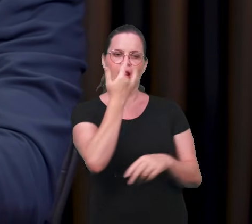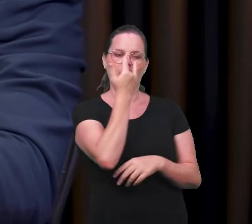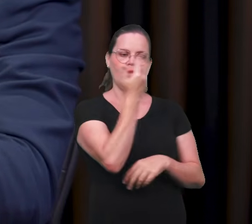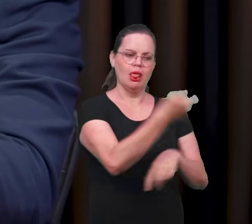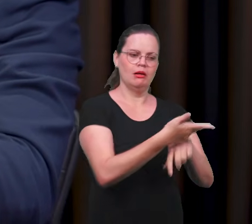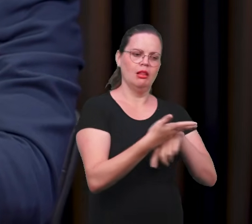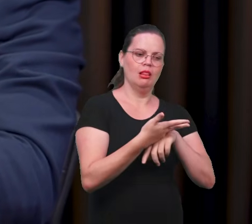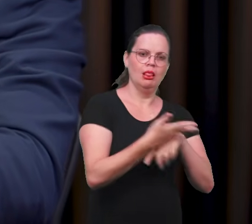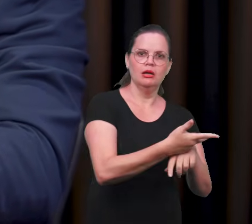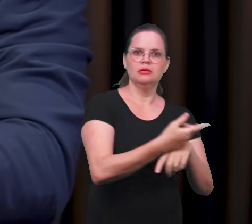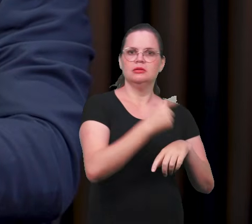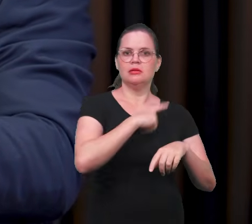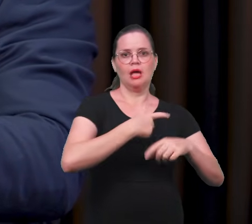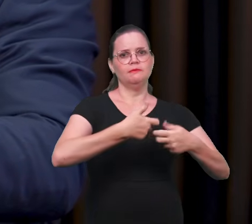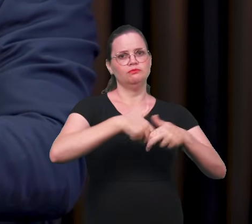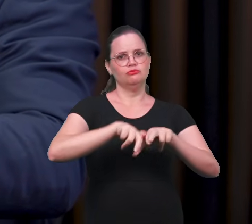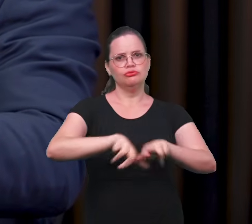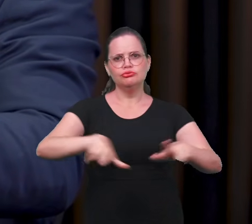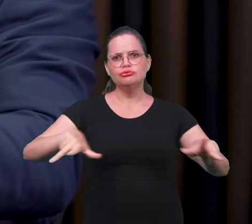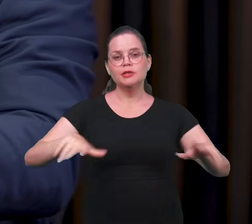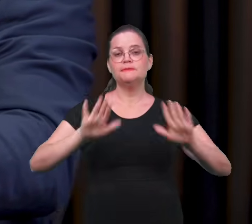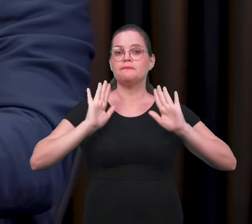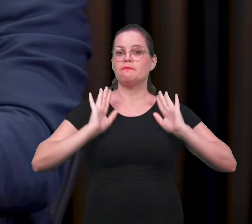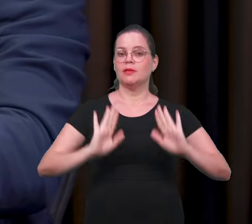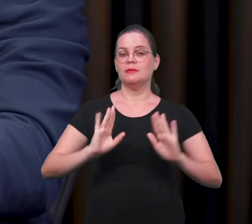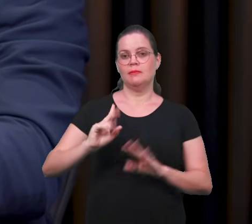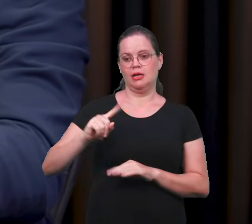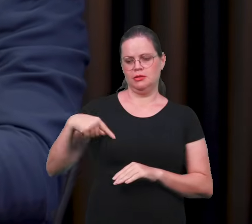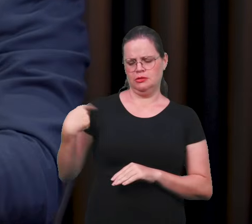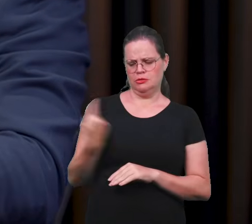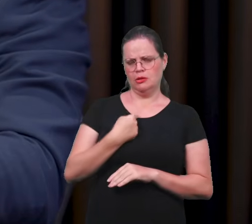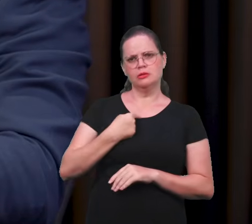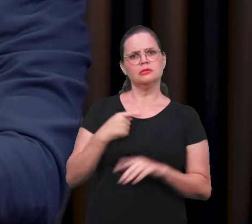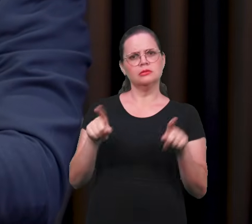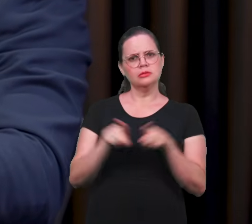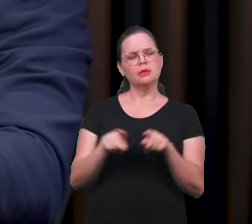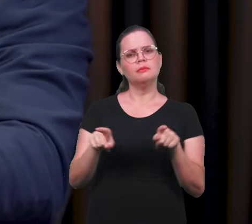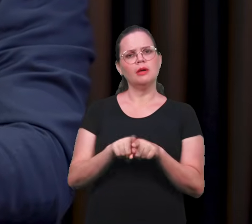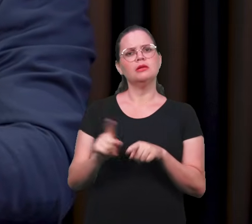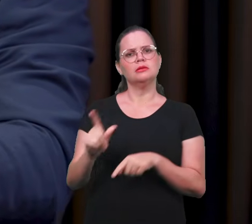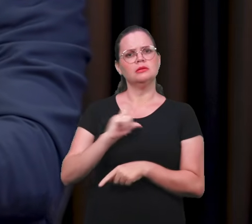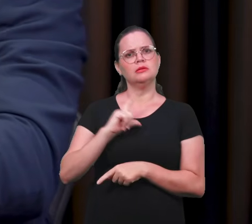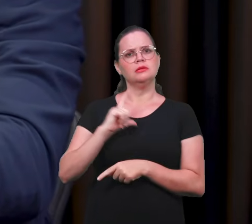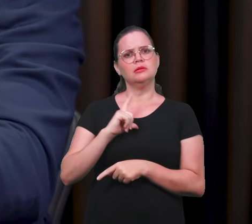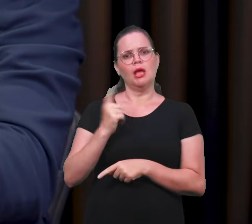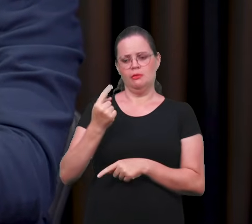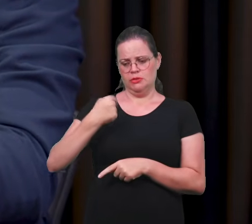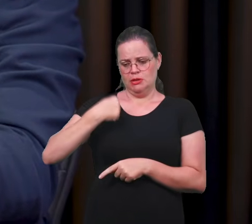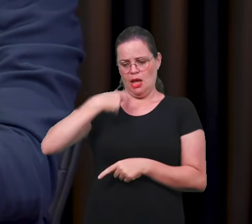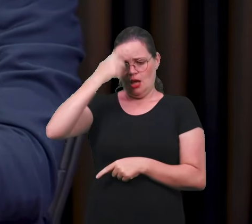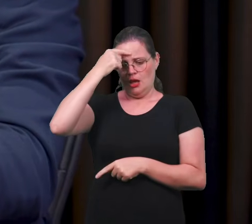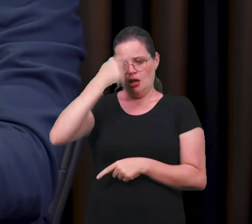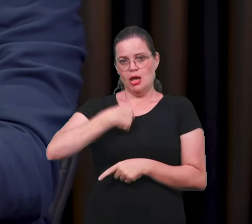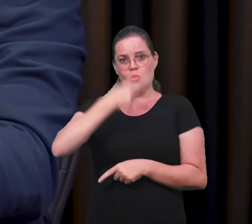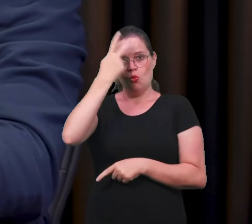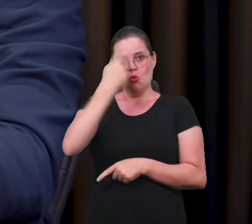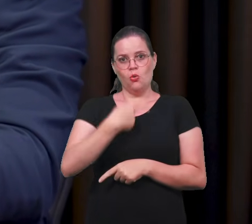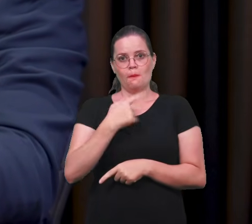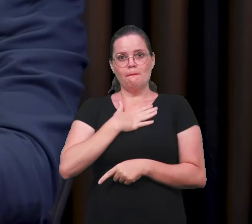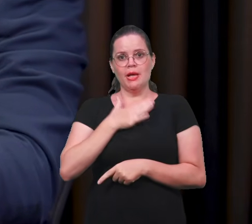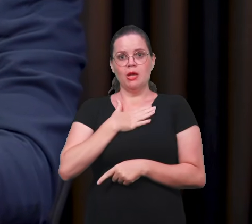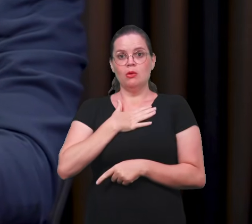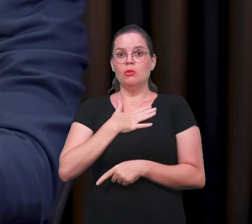são muitos, né? E nós também temos temos o velho homem para deixar